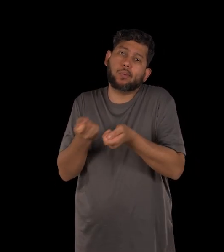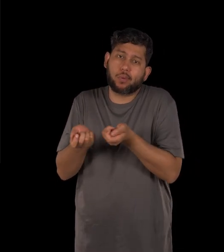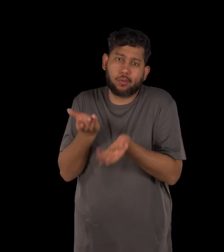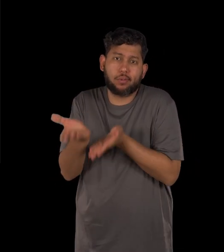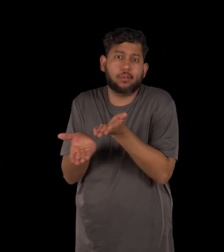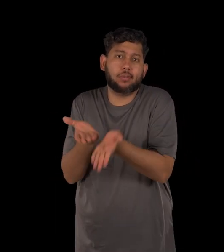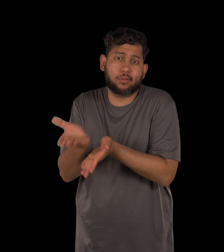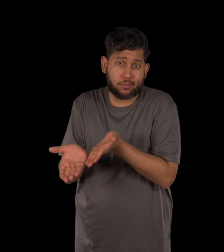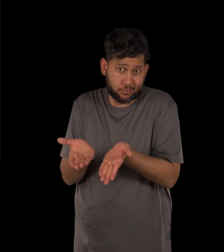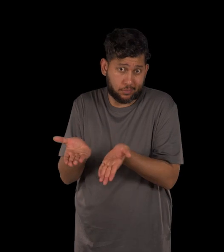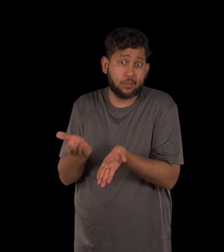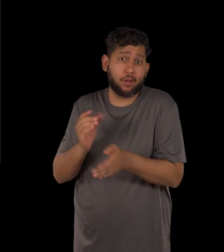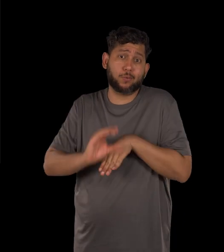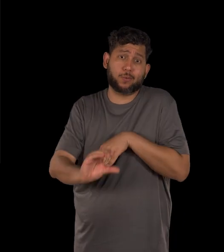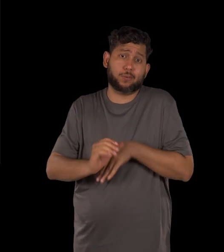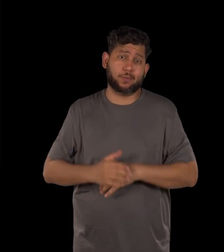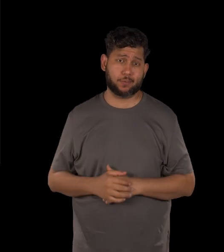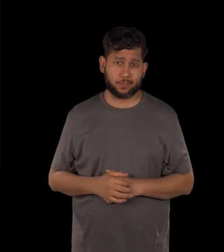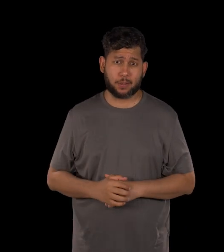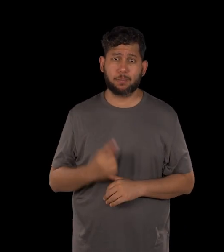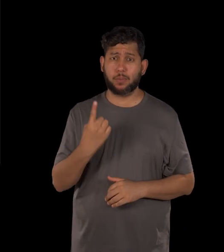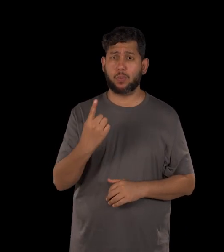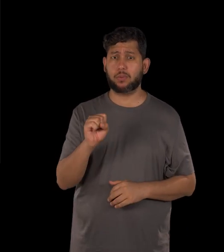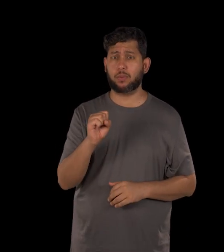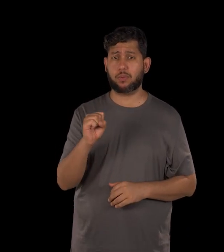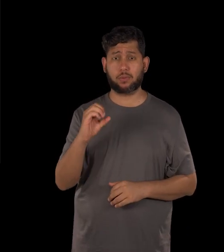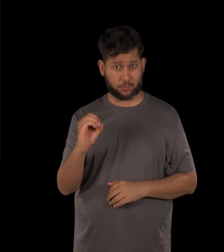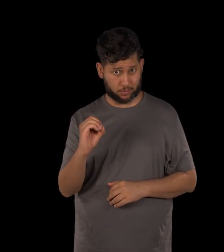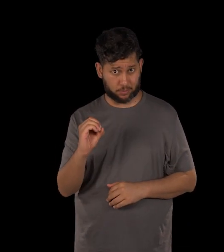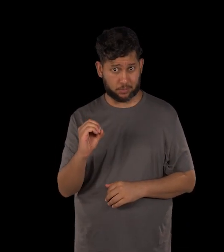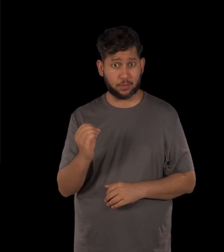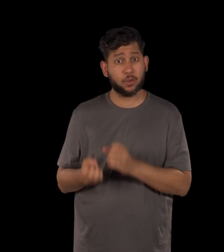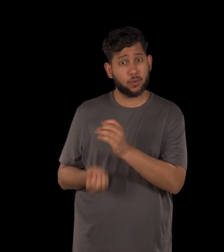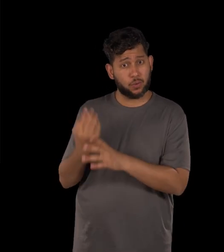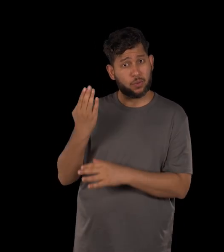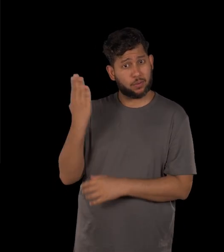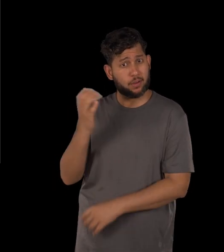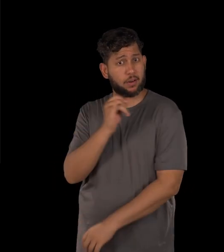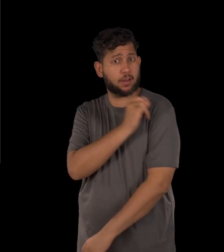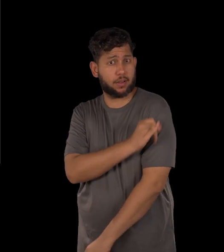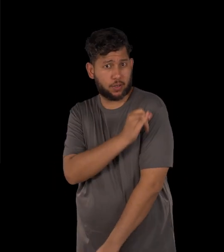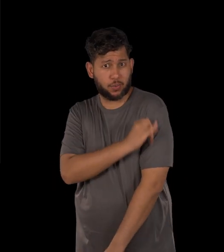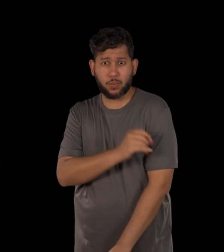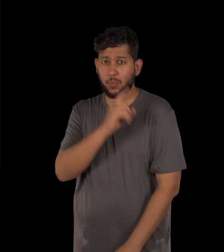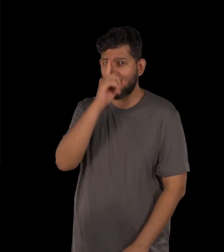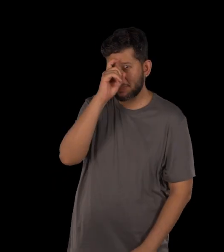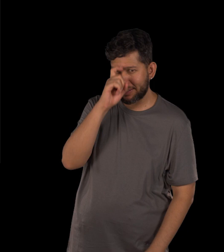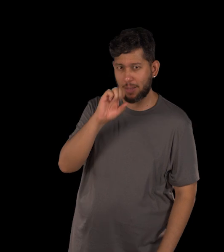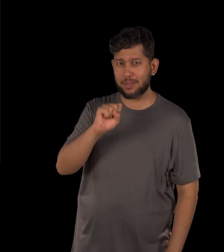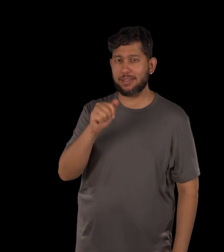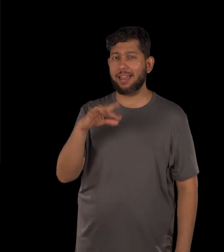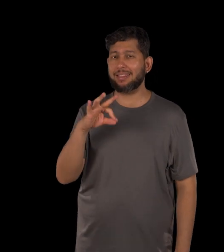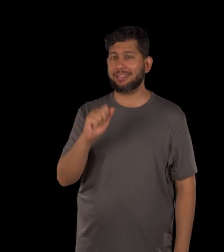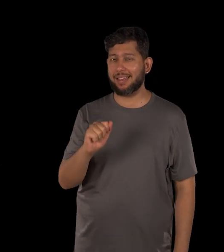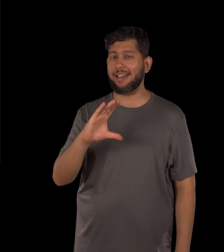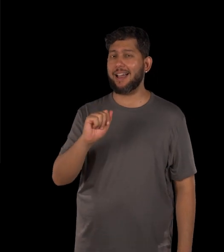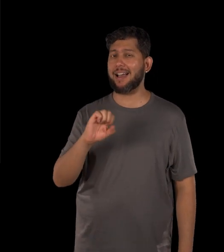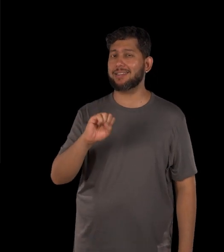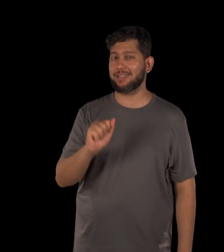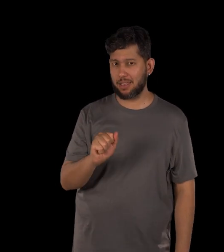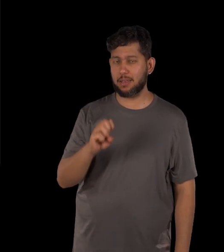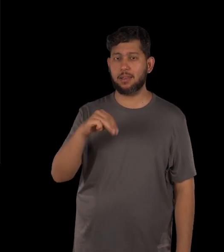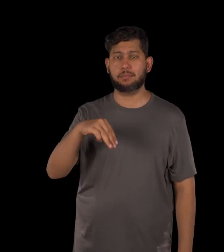das epidemias. Em 1880, foram inauguradas no Rio de Janeiro, no Hospital da Santa Casa